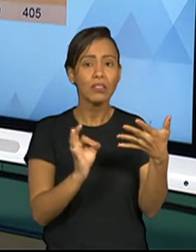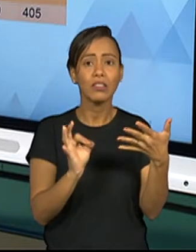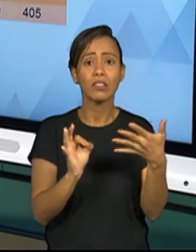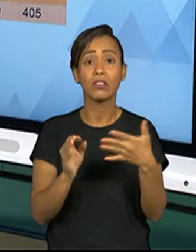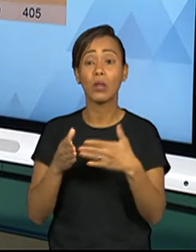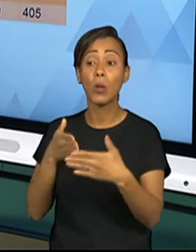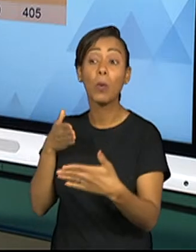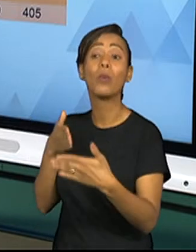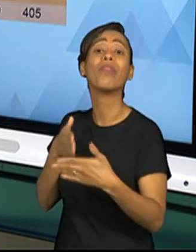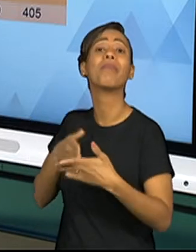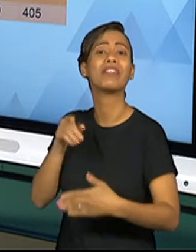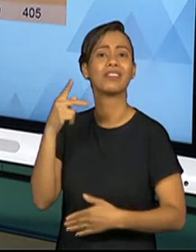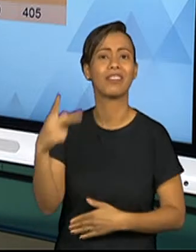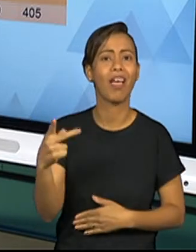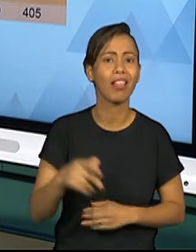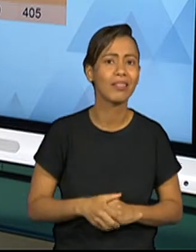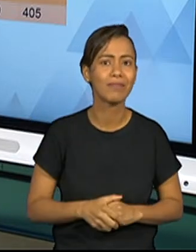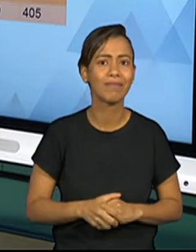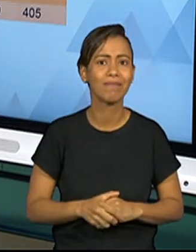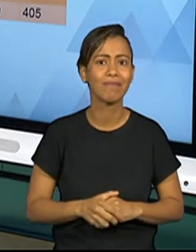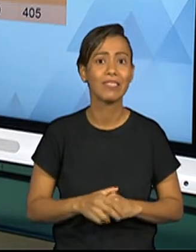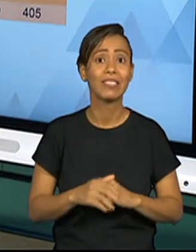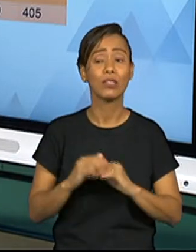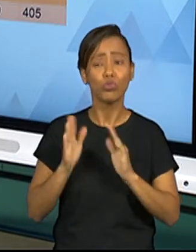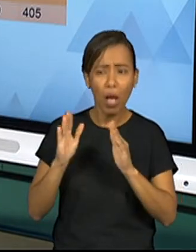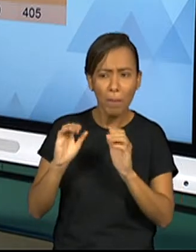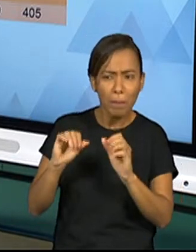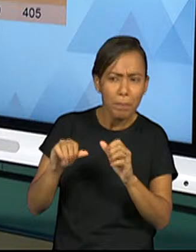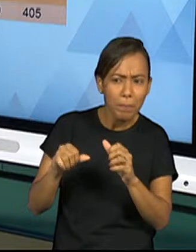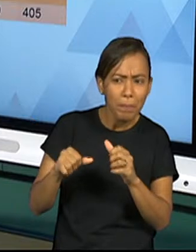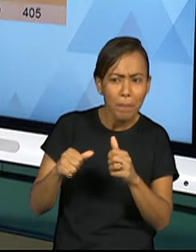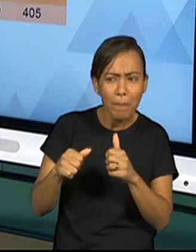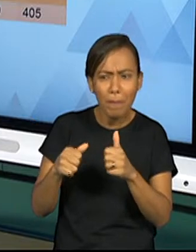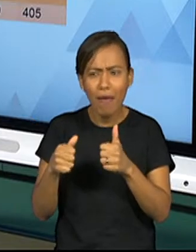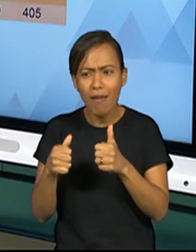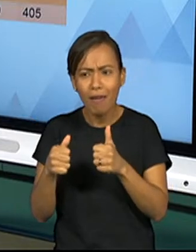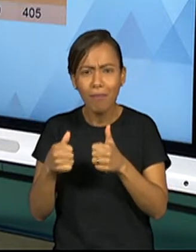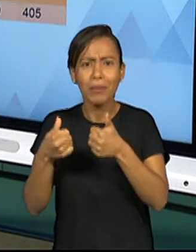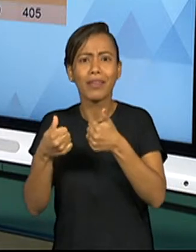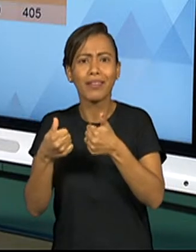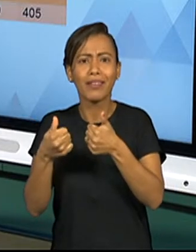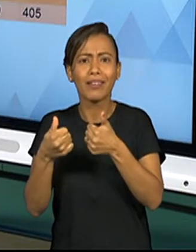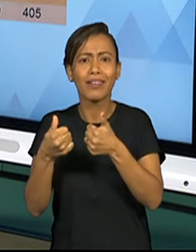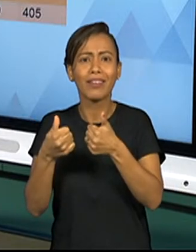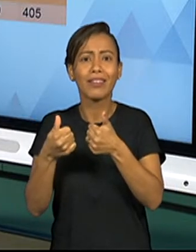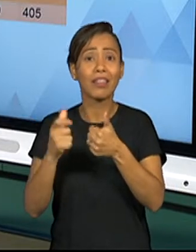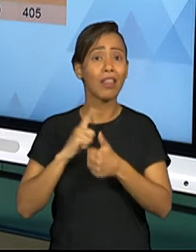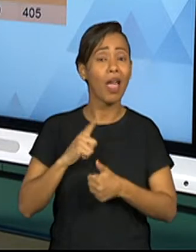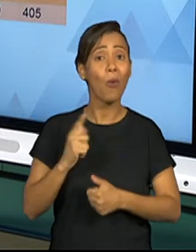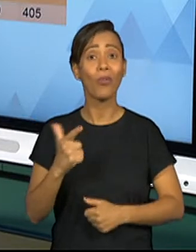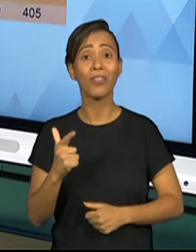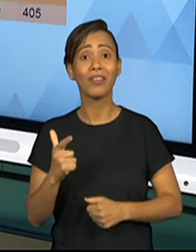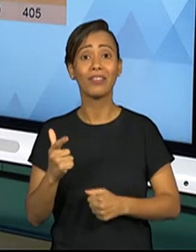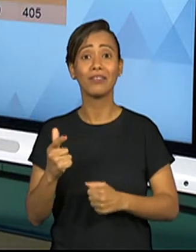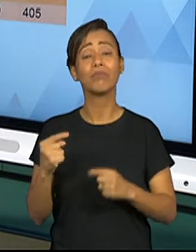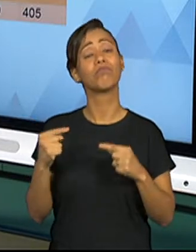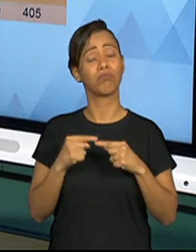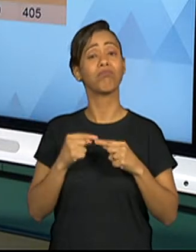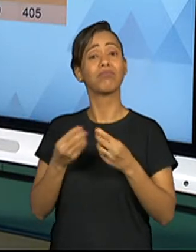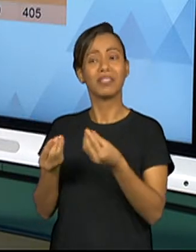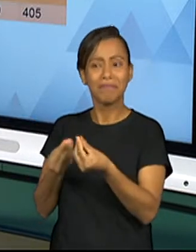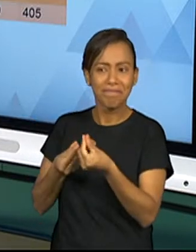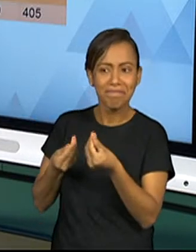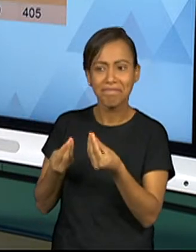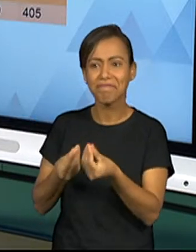Então, o que que significa um pequeno avanço quando nós falamos em termos de qualidade, né? O que que isso